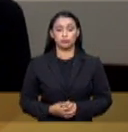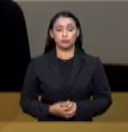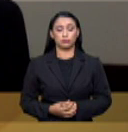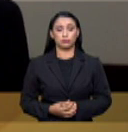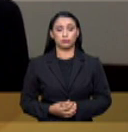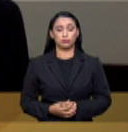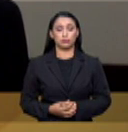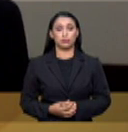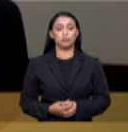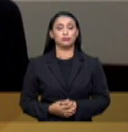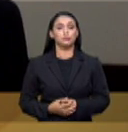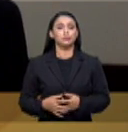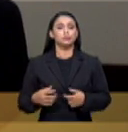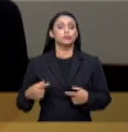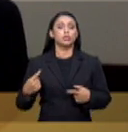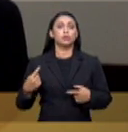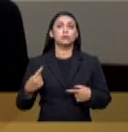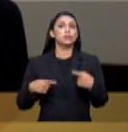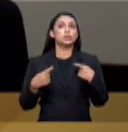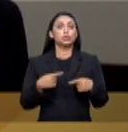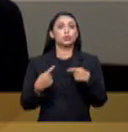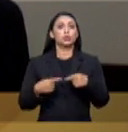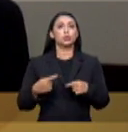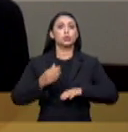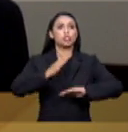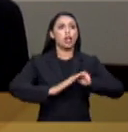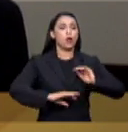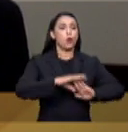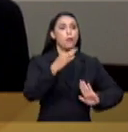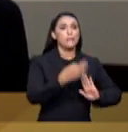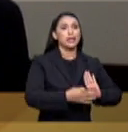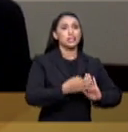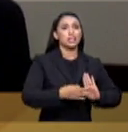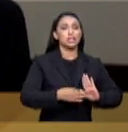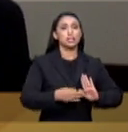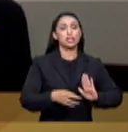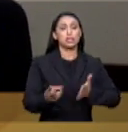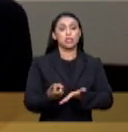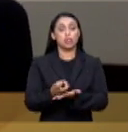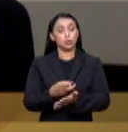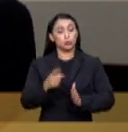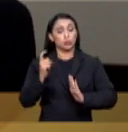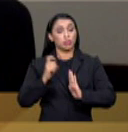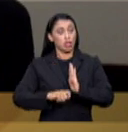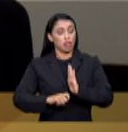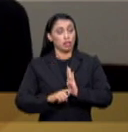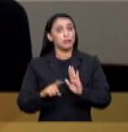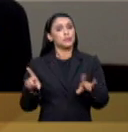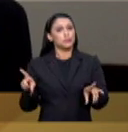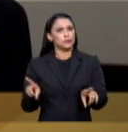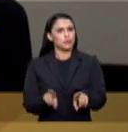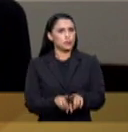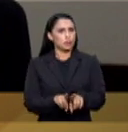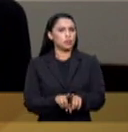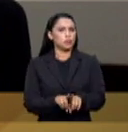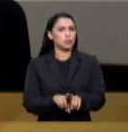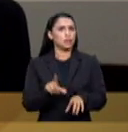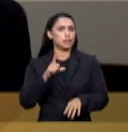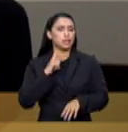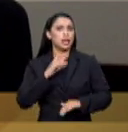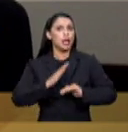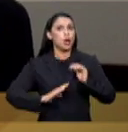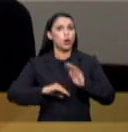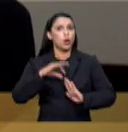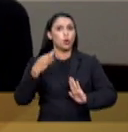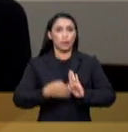Justamente porque se discute aqui a competência tributária, né, é obviamente que há também aqui uma